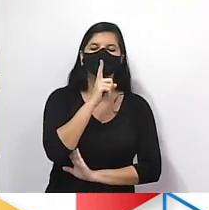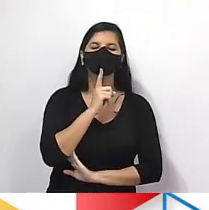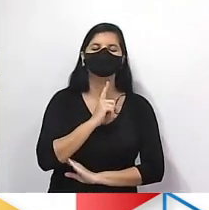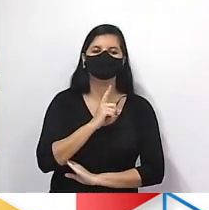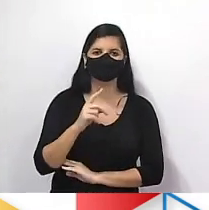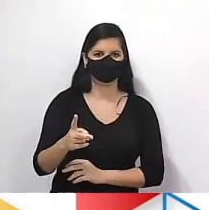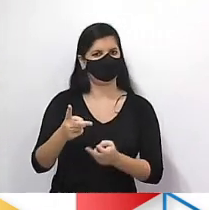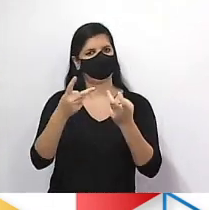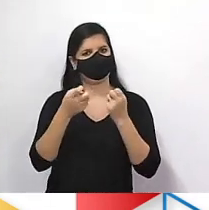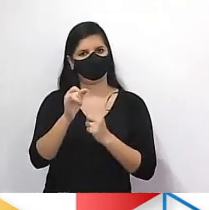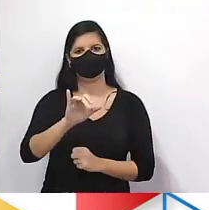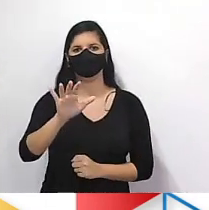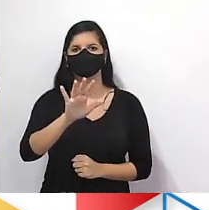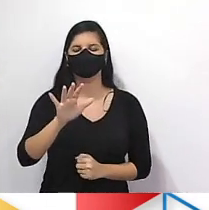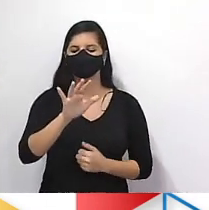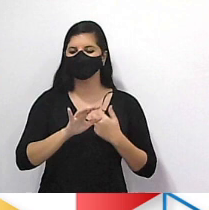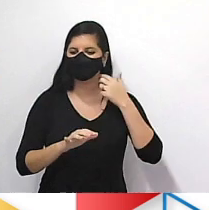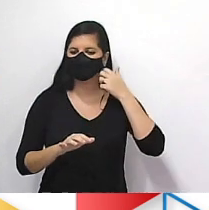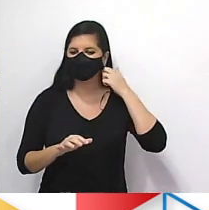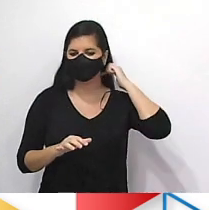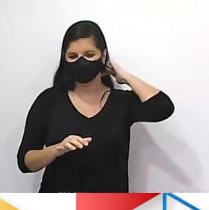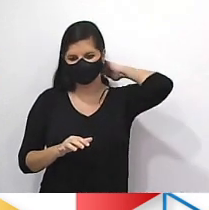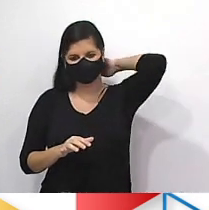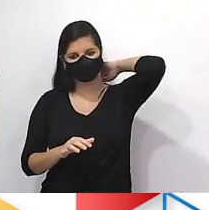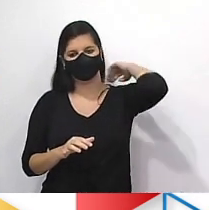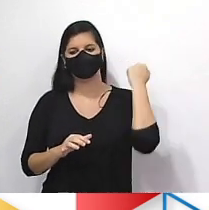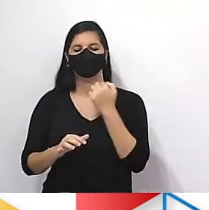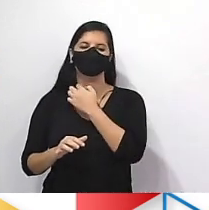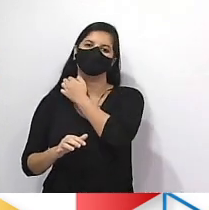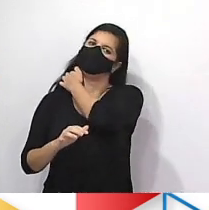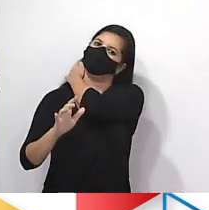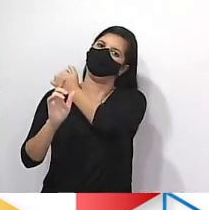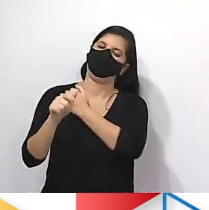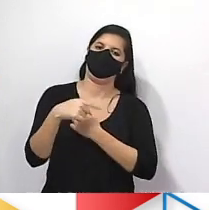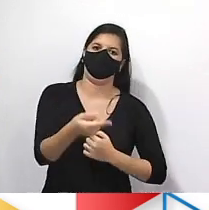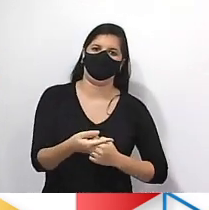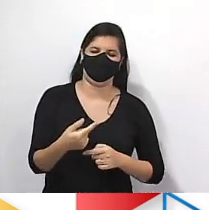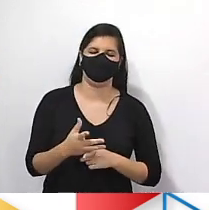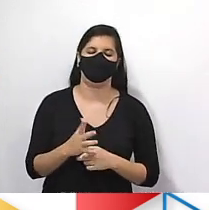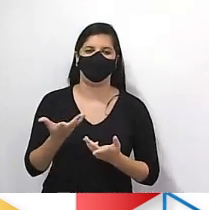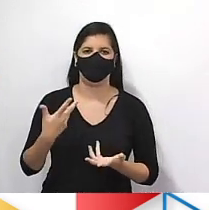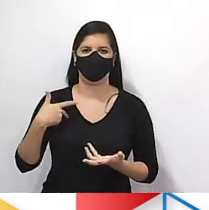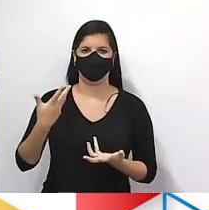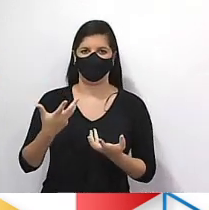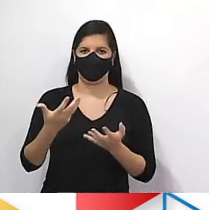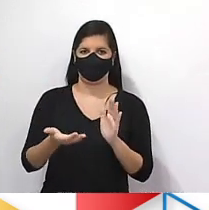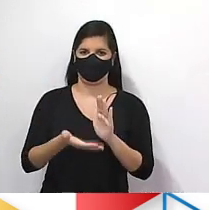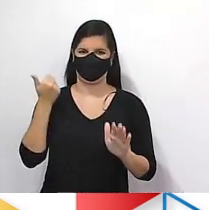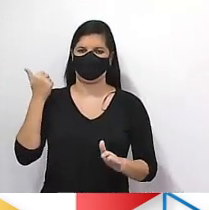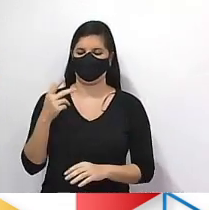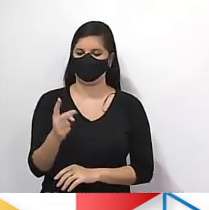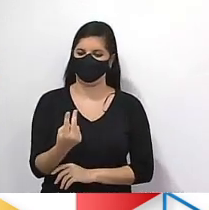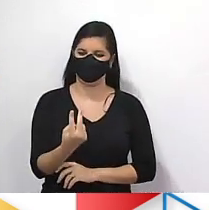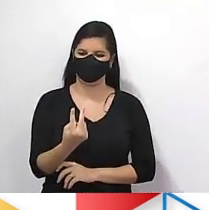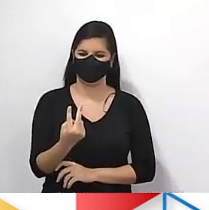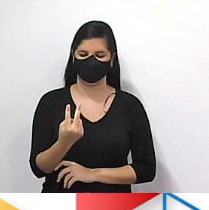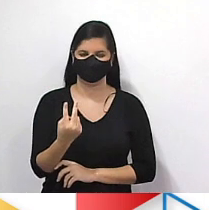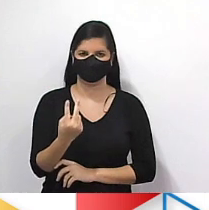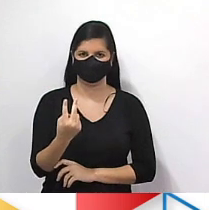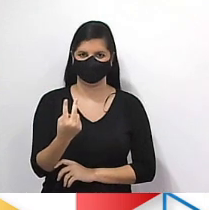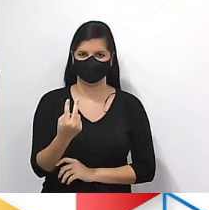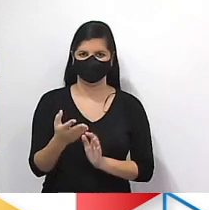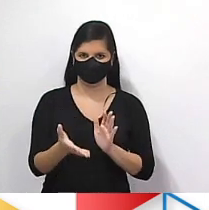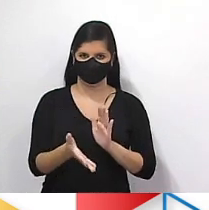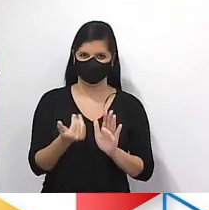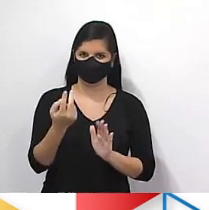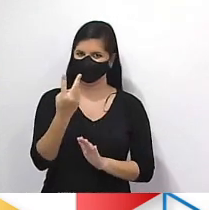nós estamos vendo aí, ó. 5 dessas, tá bom? Depois resolveu eliminar duas partes